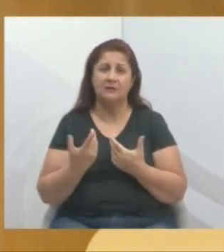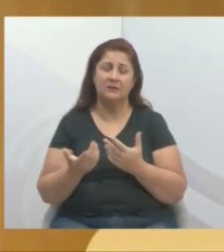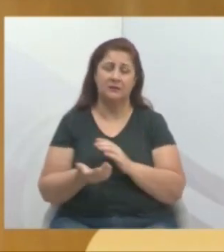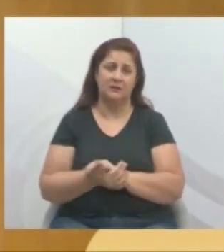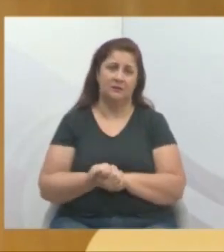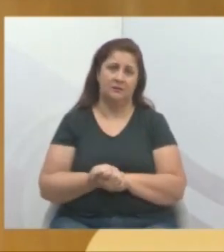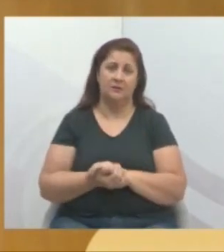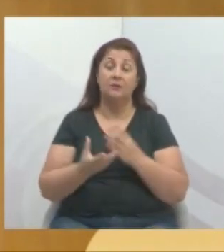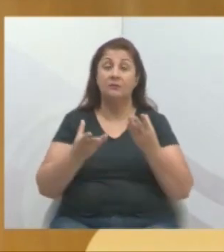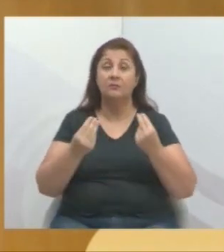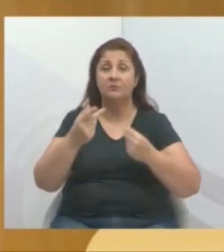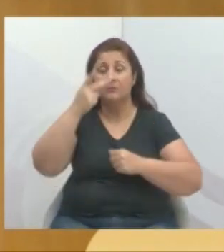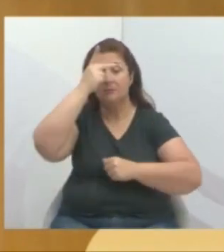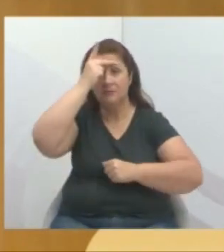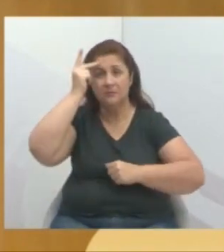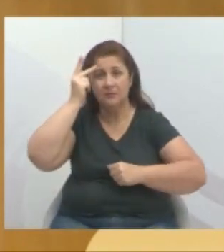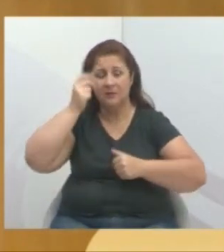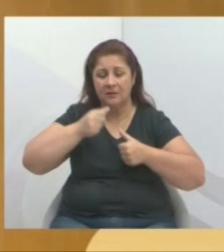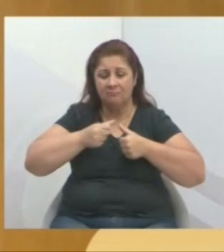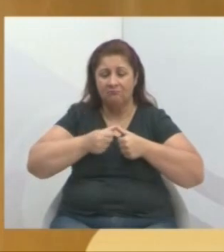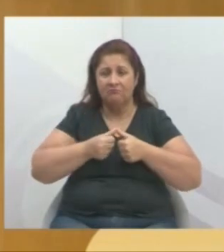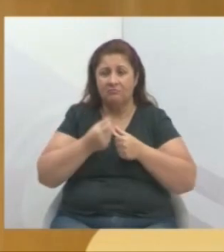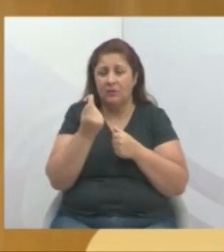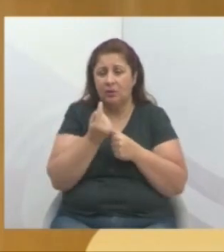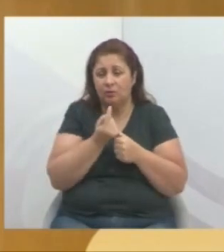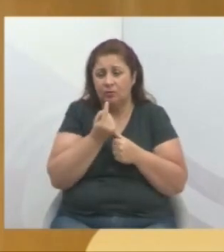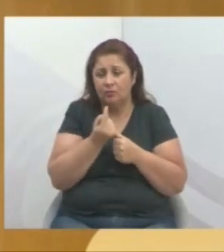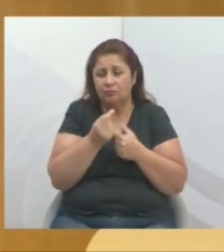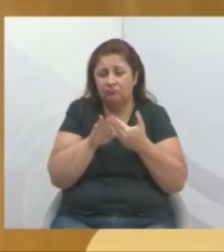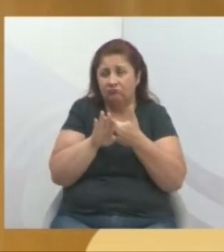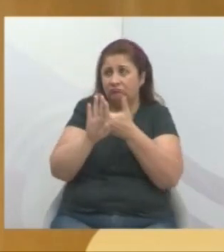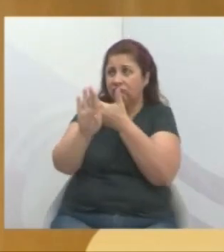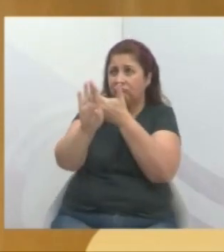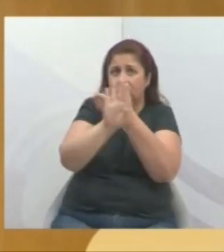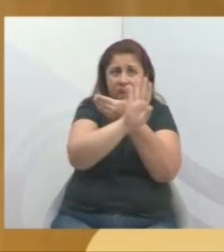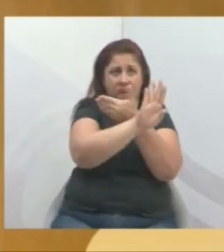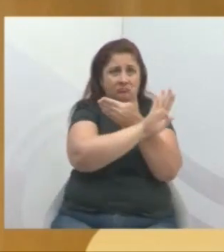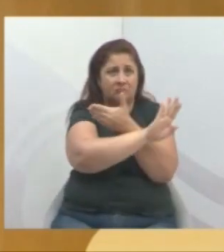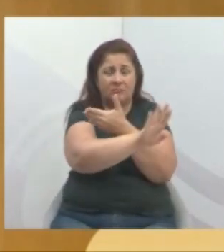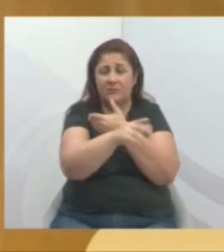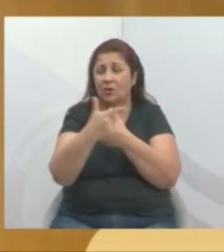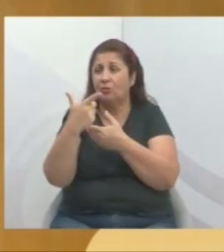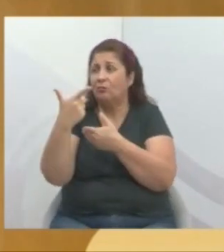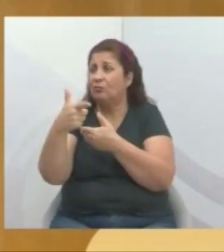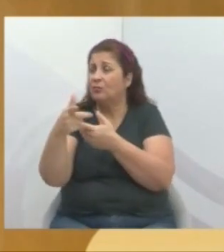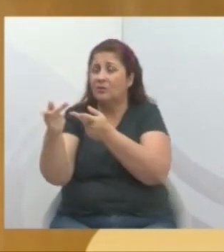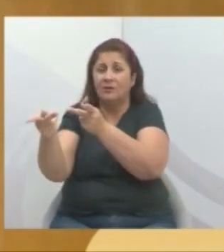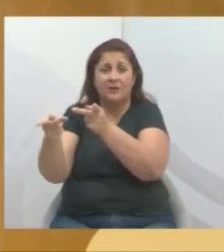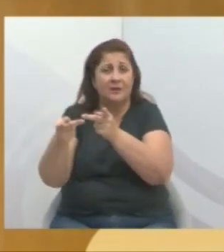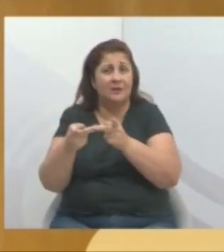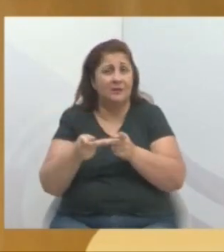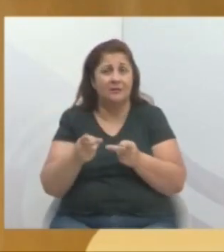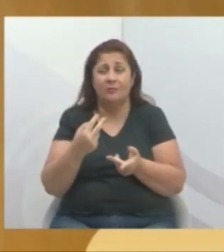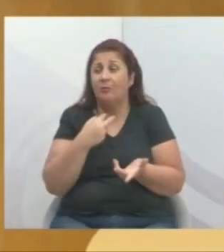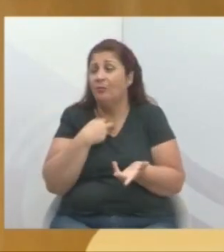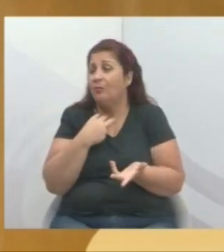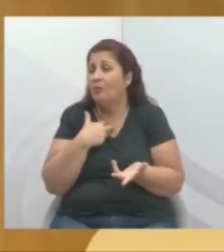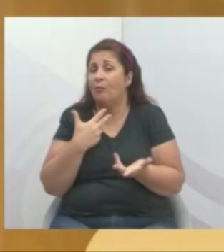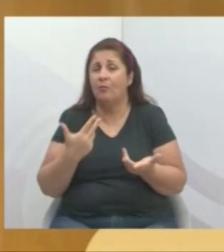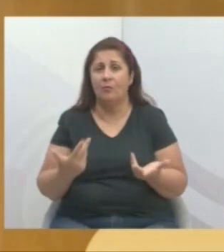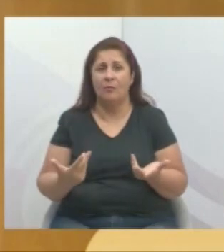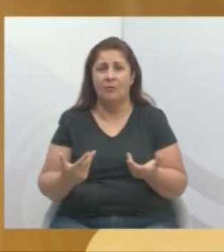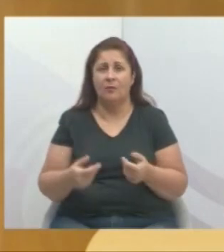são aqueles que ficam no isolamento e não têm uma visita, um acompanhamento de uma